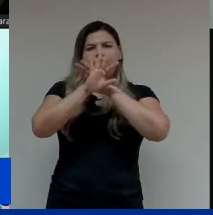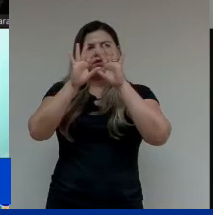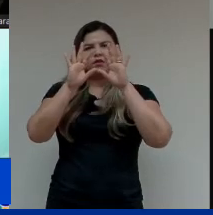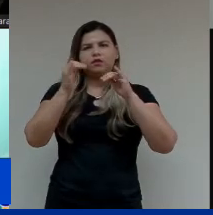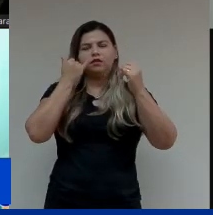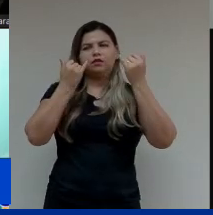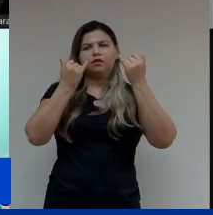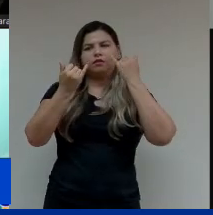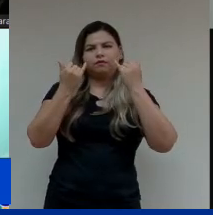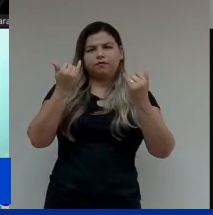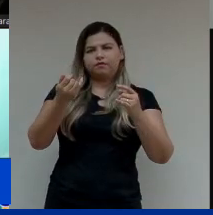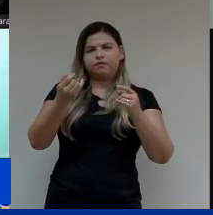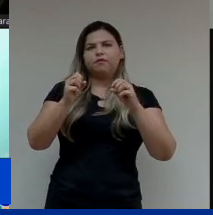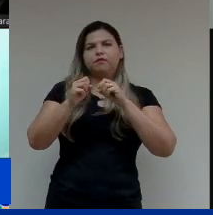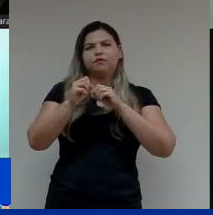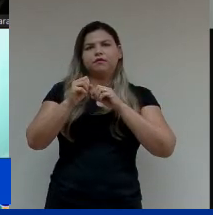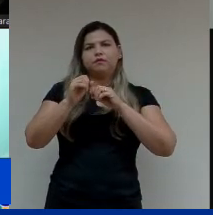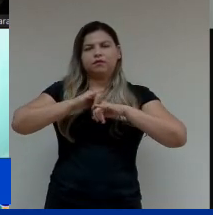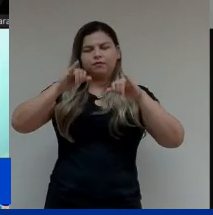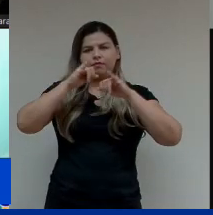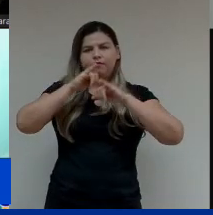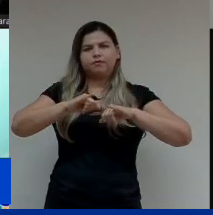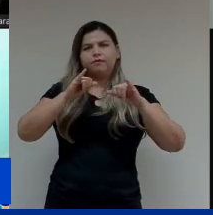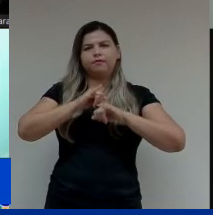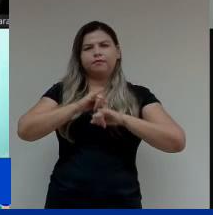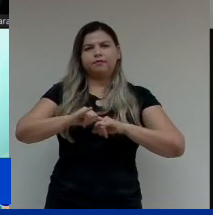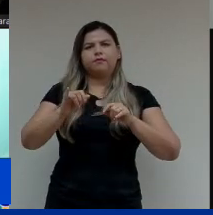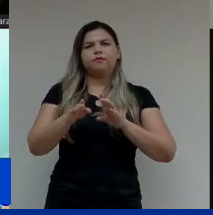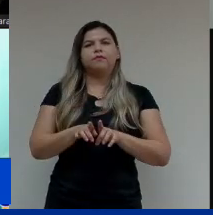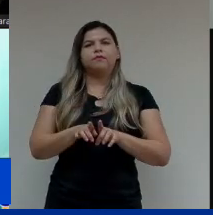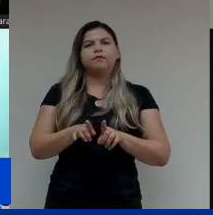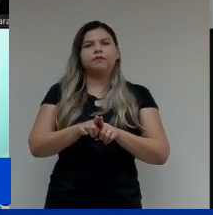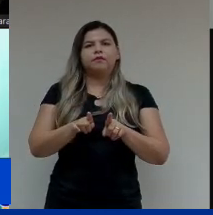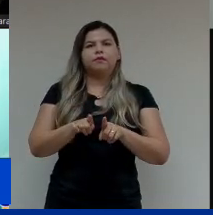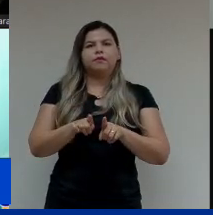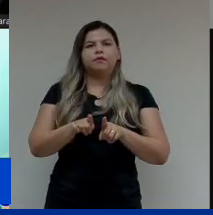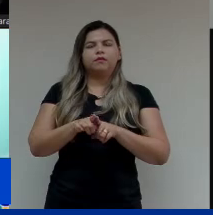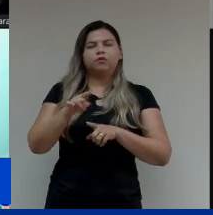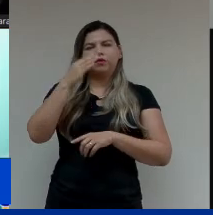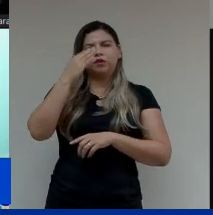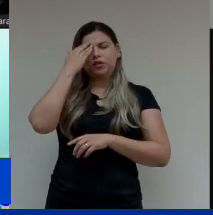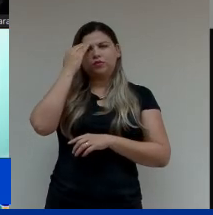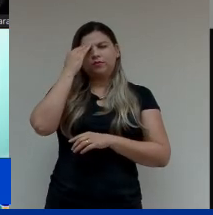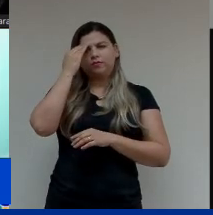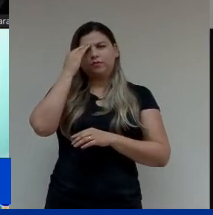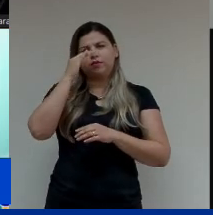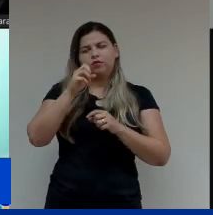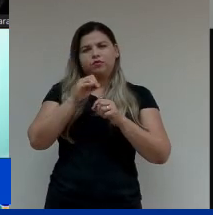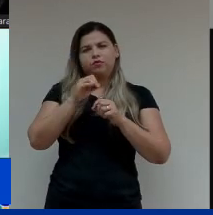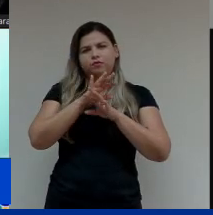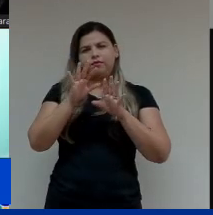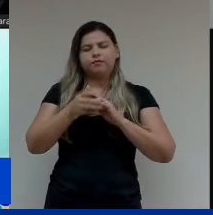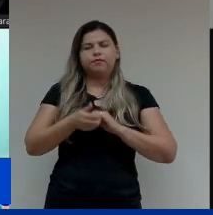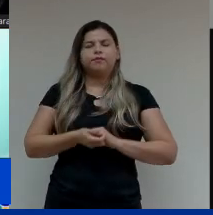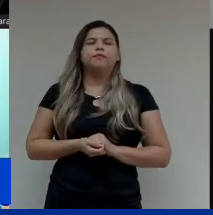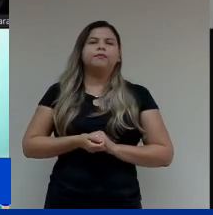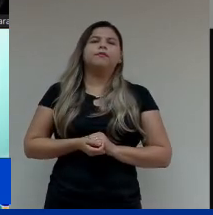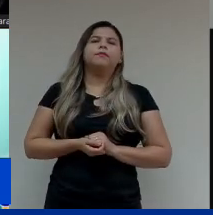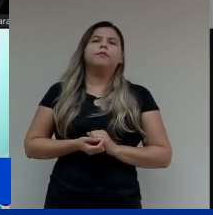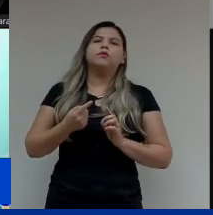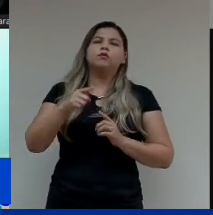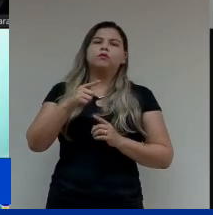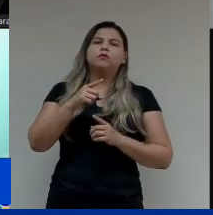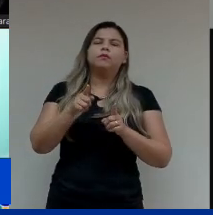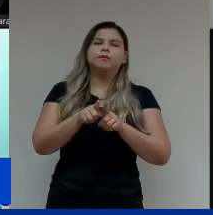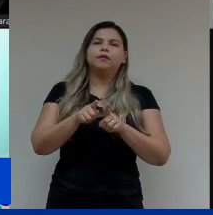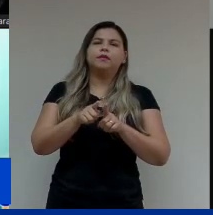publicidade, razoabilidade e economicidade. Cumpre inicialmente registrar que não